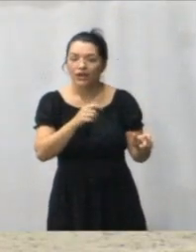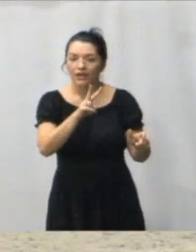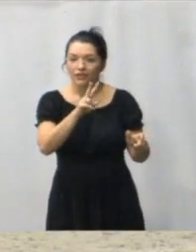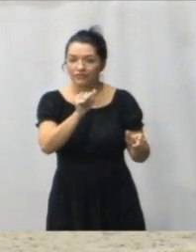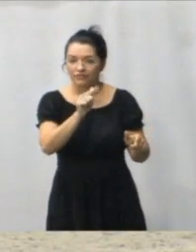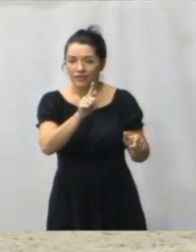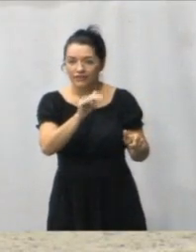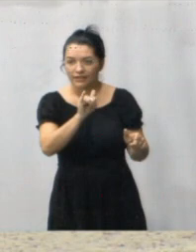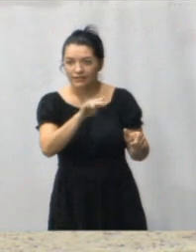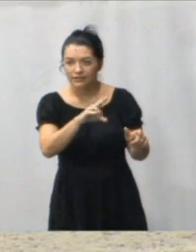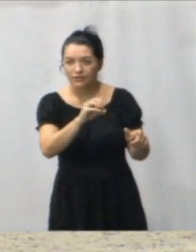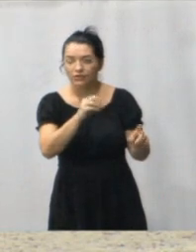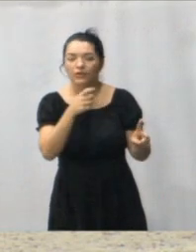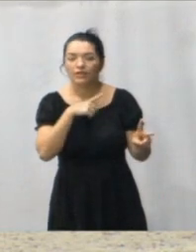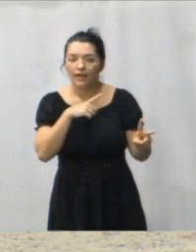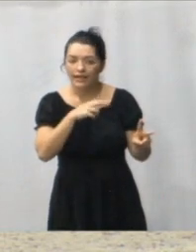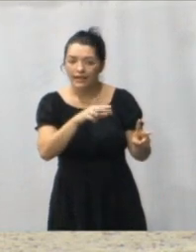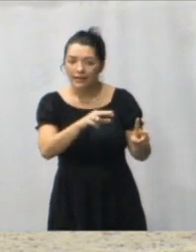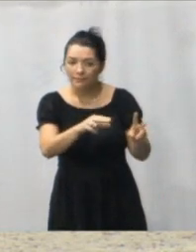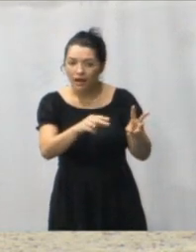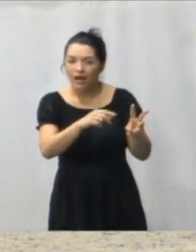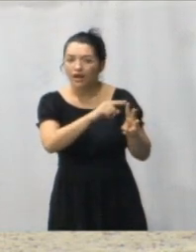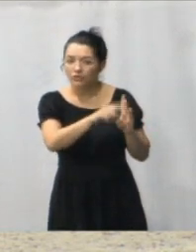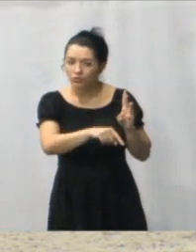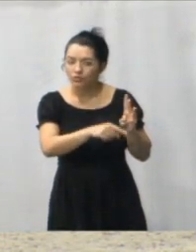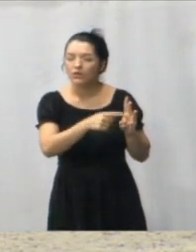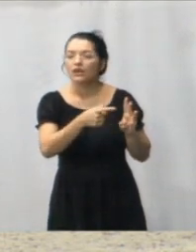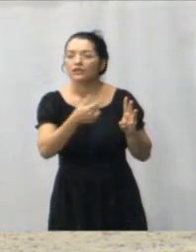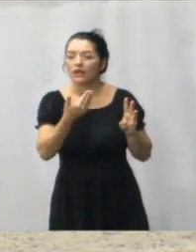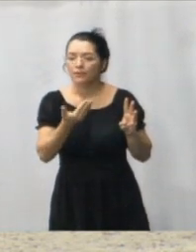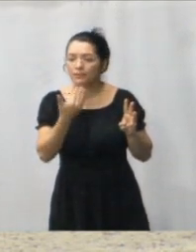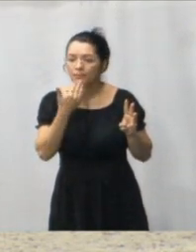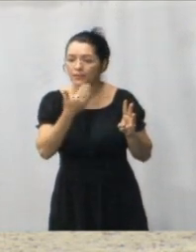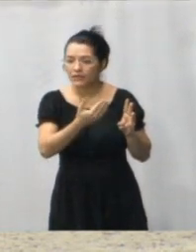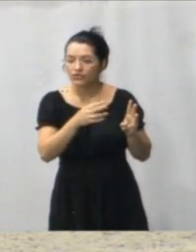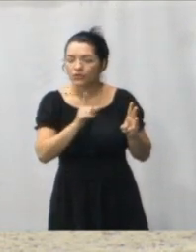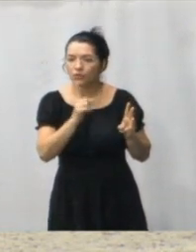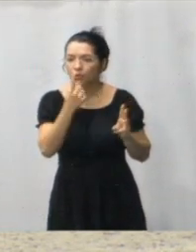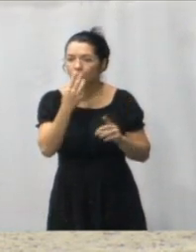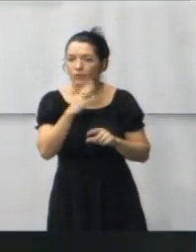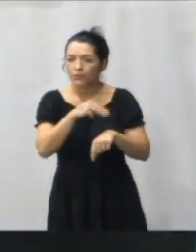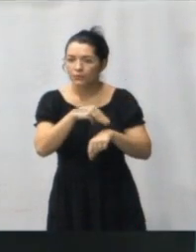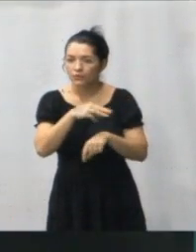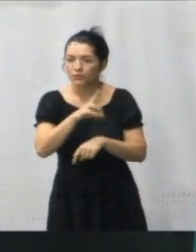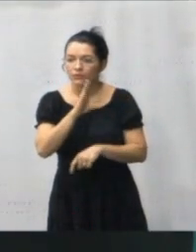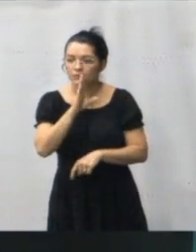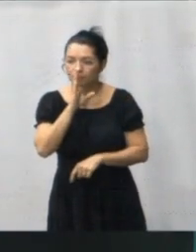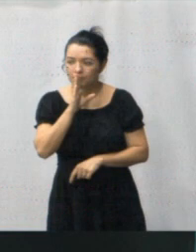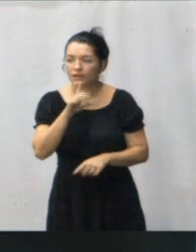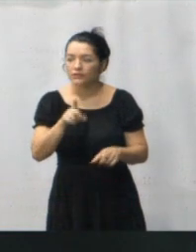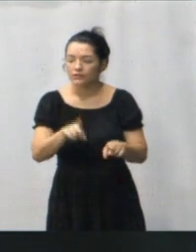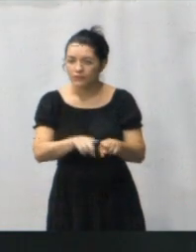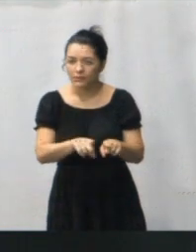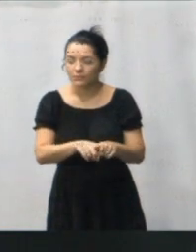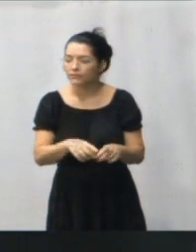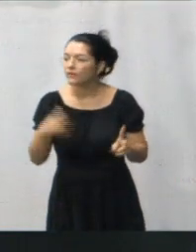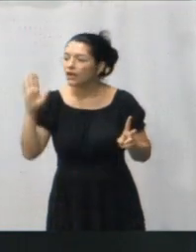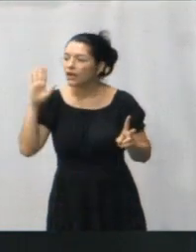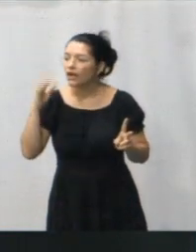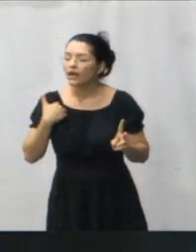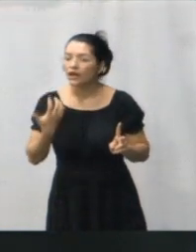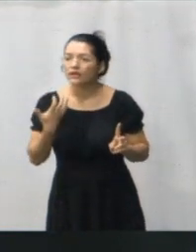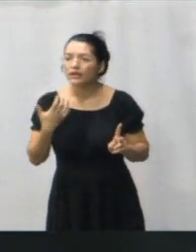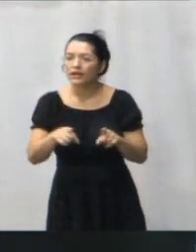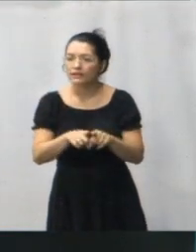minuto de silêncio em respeito à família e à dona Maria. Senhor presidente, eu também gostaria de fazer furo a esse